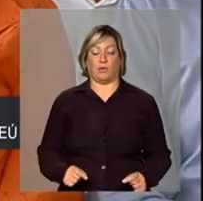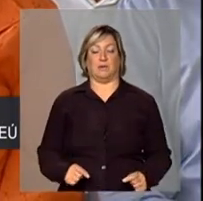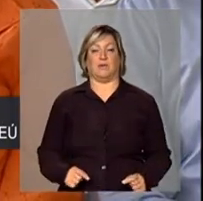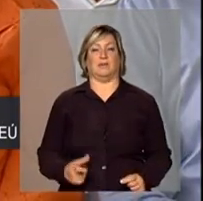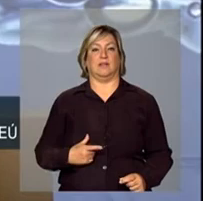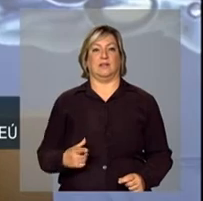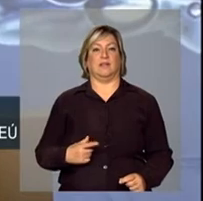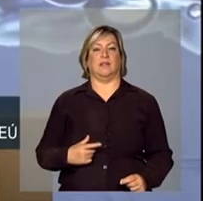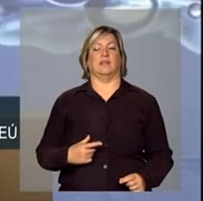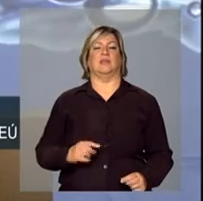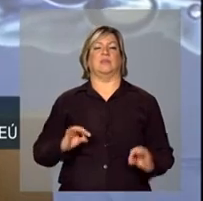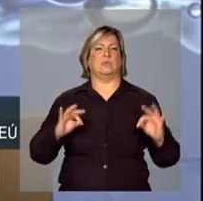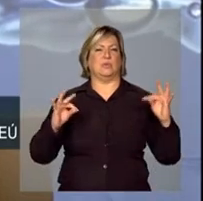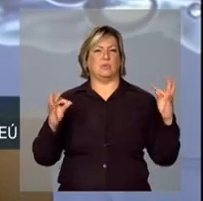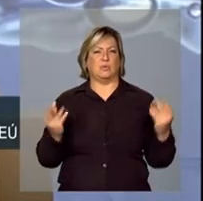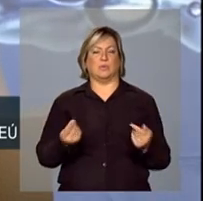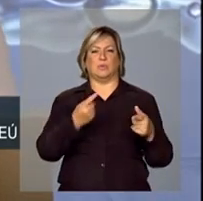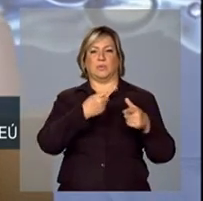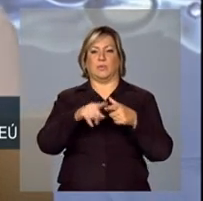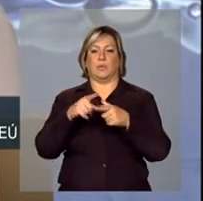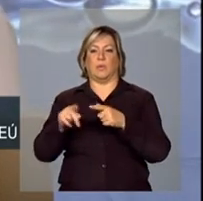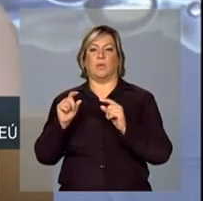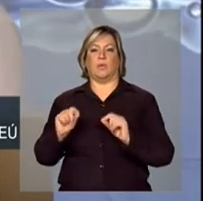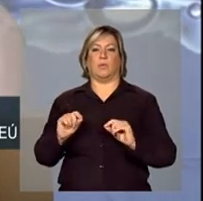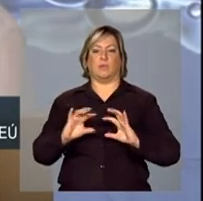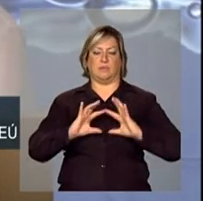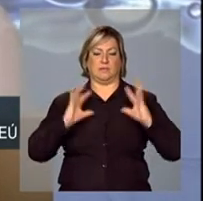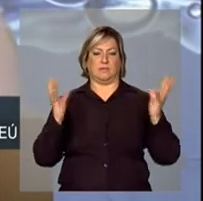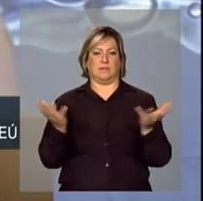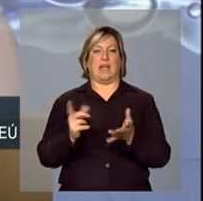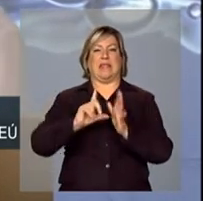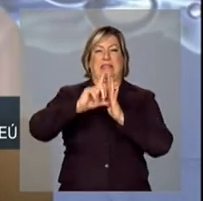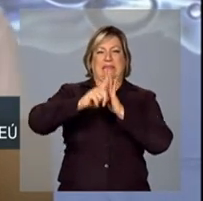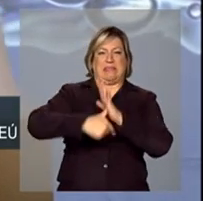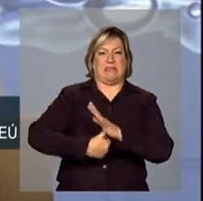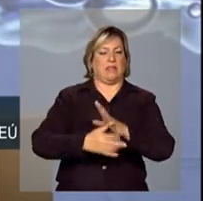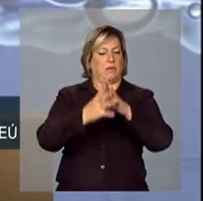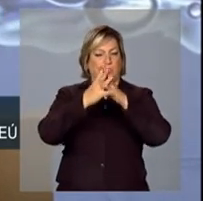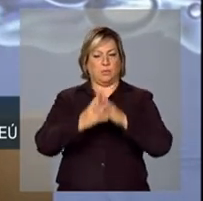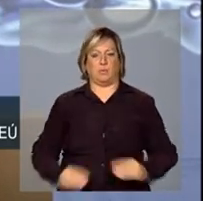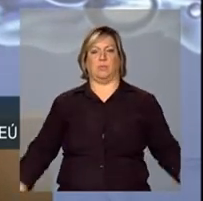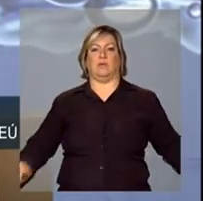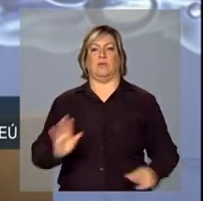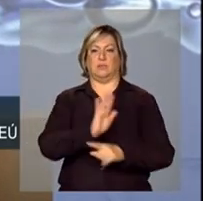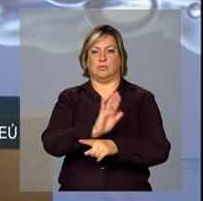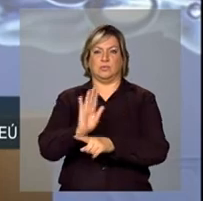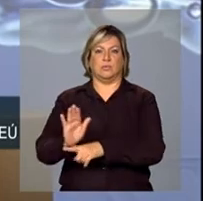nós estouramos as cercas dos currais atrasados de Pernambuco.